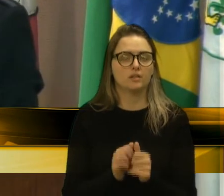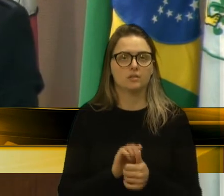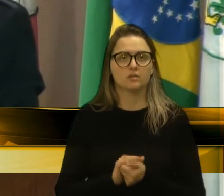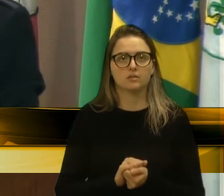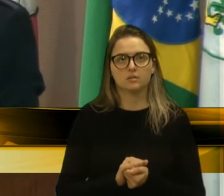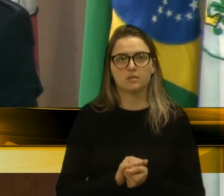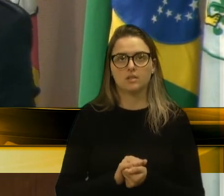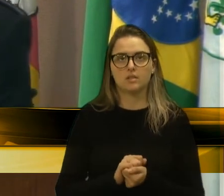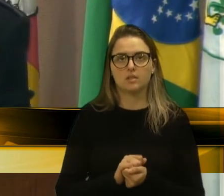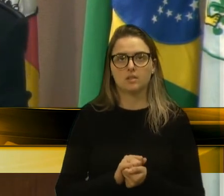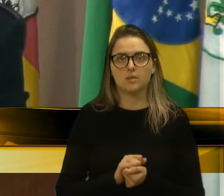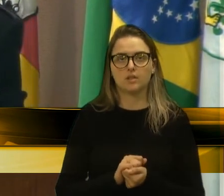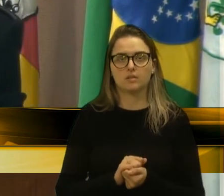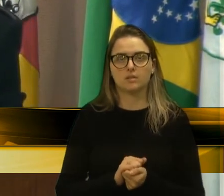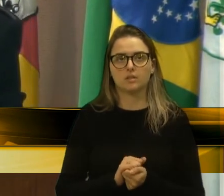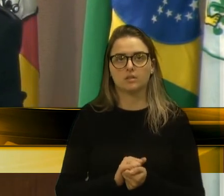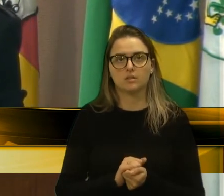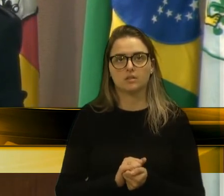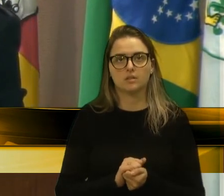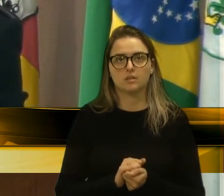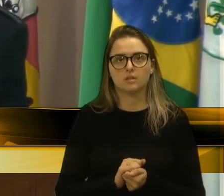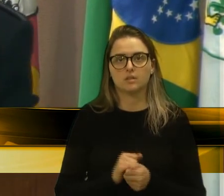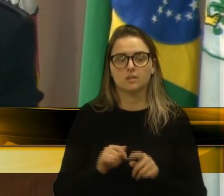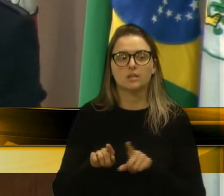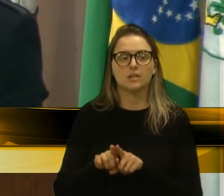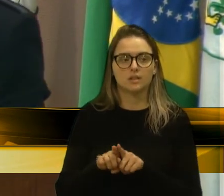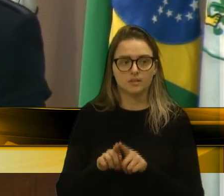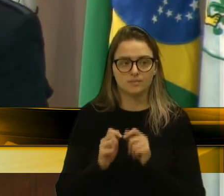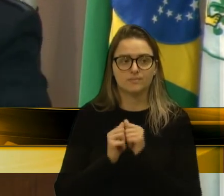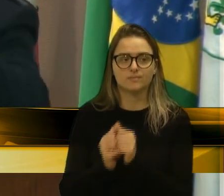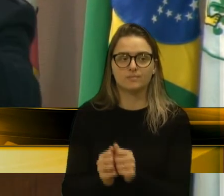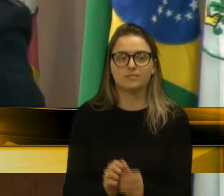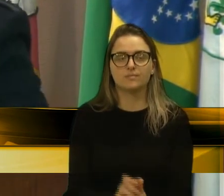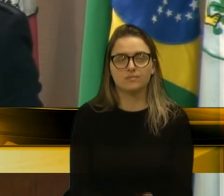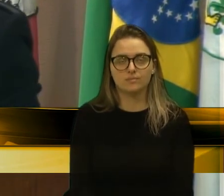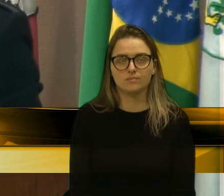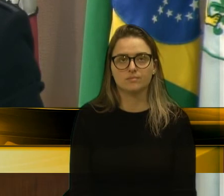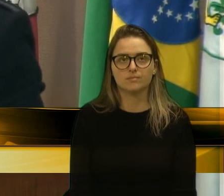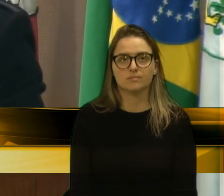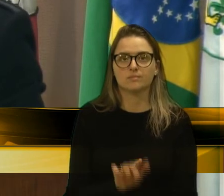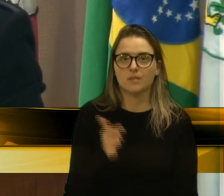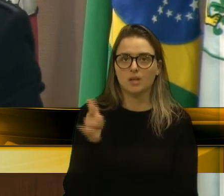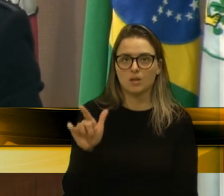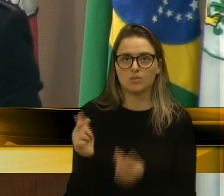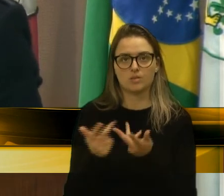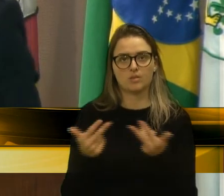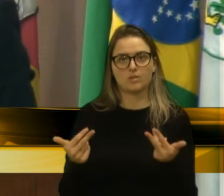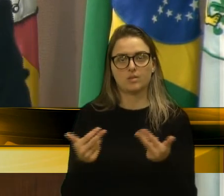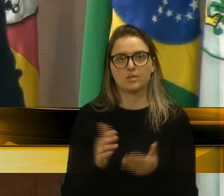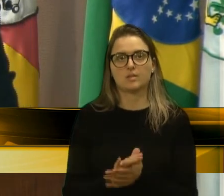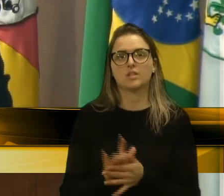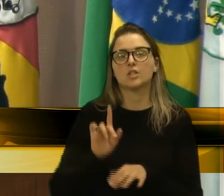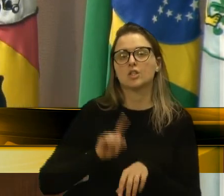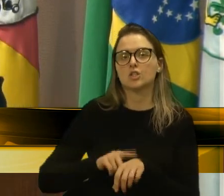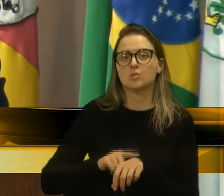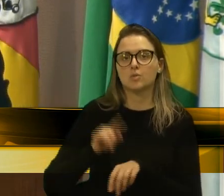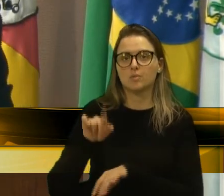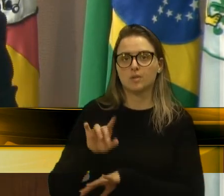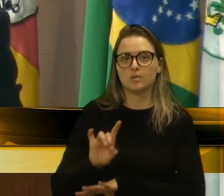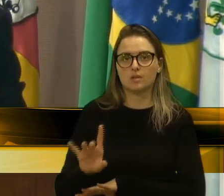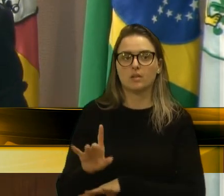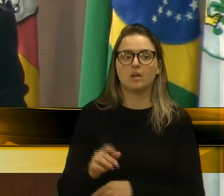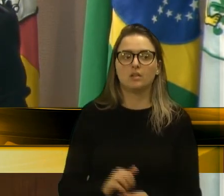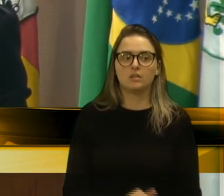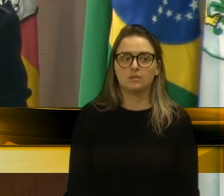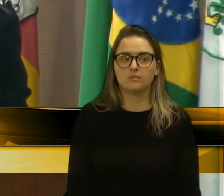favoráveis. Agora, o pessoal lá fora é outra coisa. Então, de momento, era isso, senhor presidente, só para dar uma